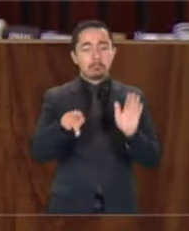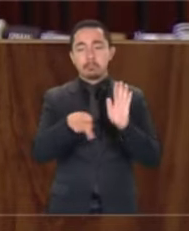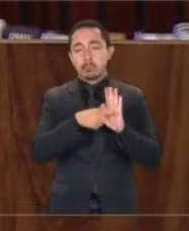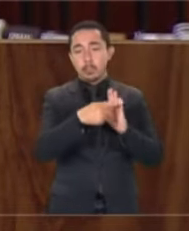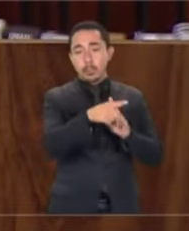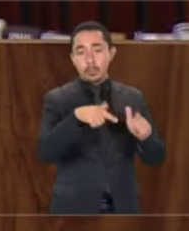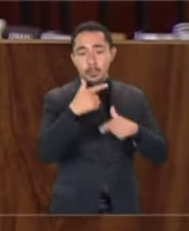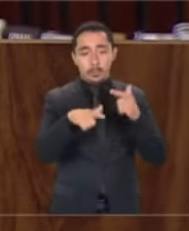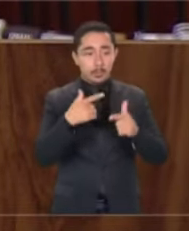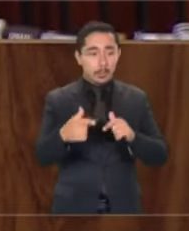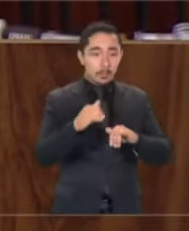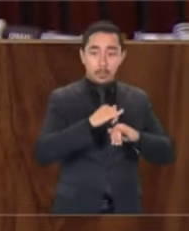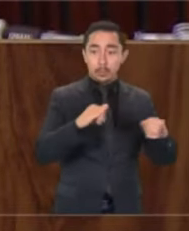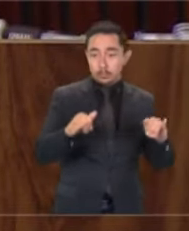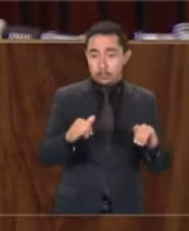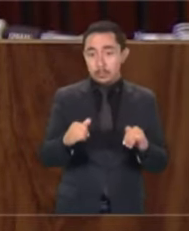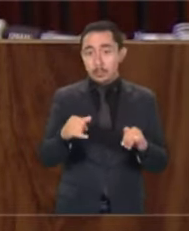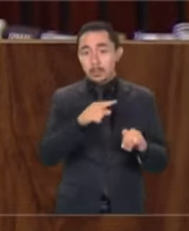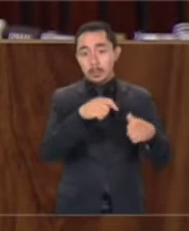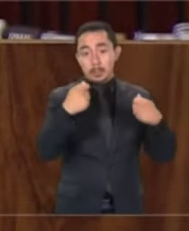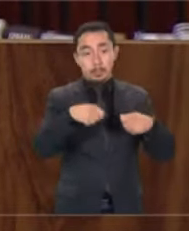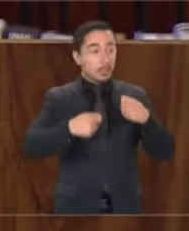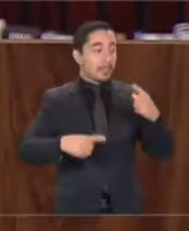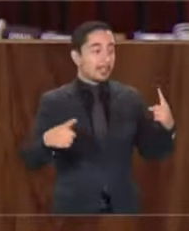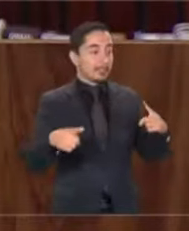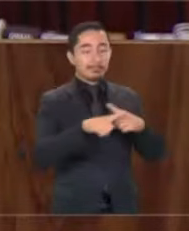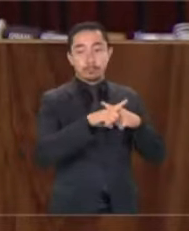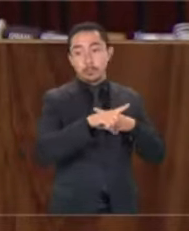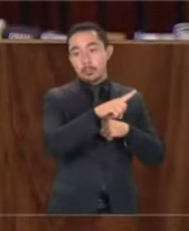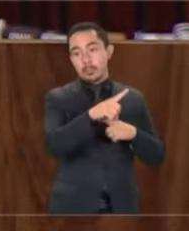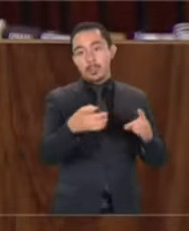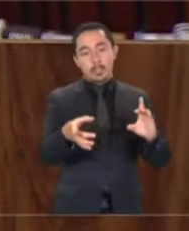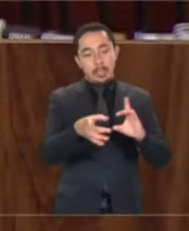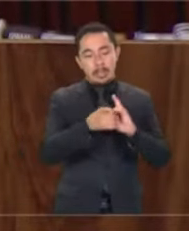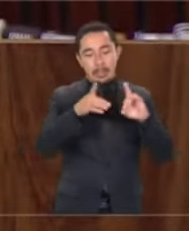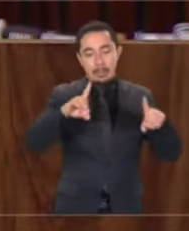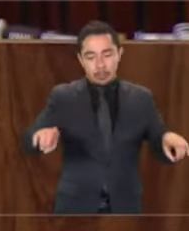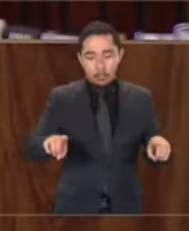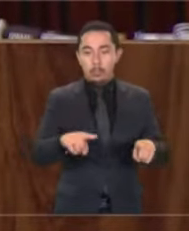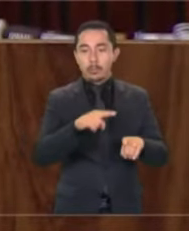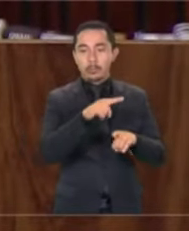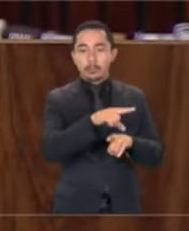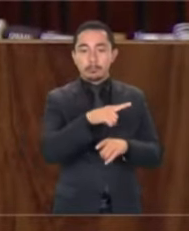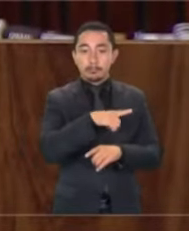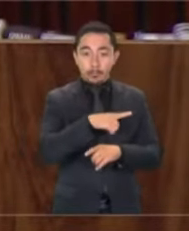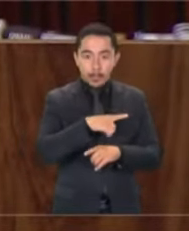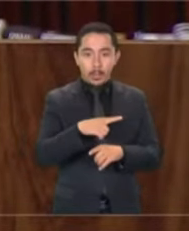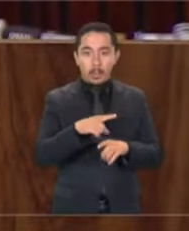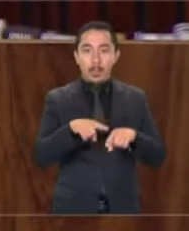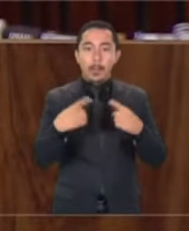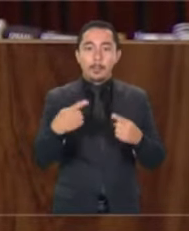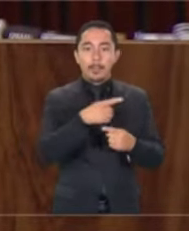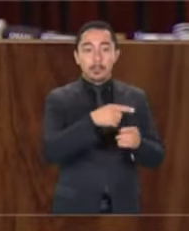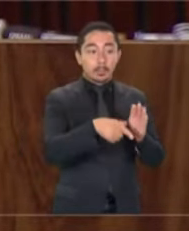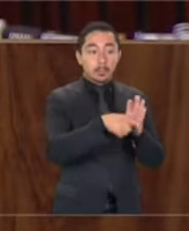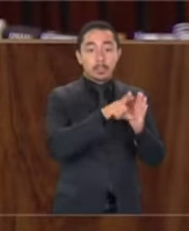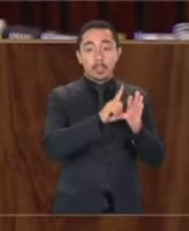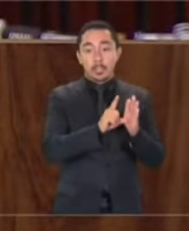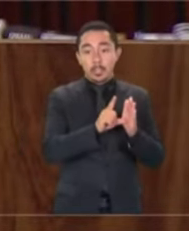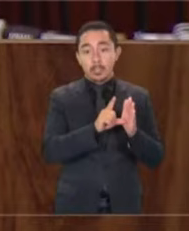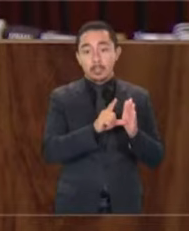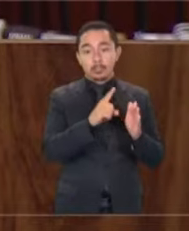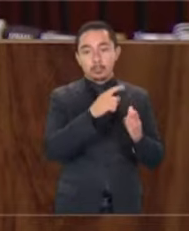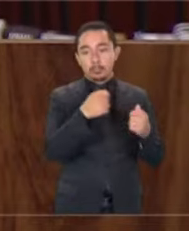expressão desfruta de uma posição preferencial no Estado Democrático Brasileiro, por ser uma pré-condição para